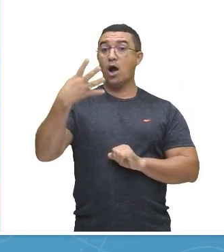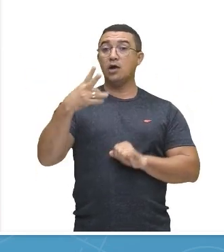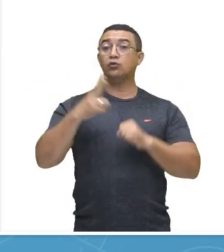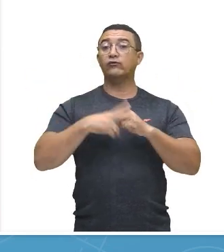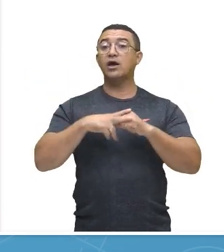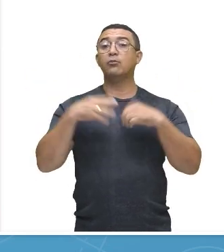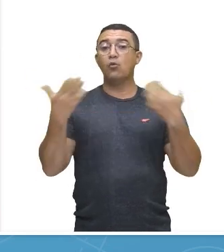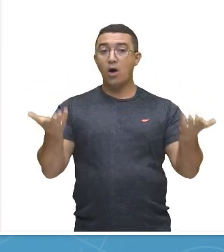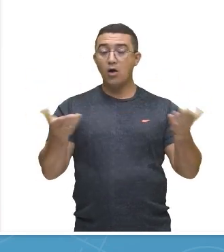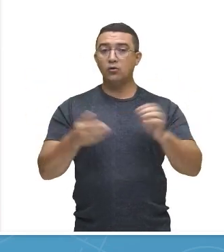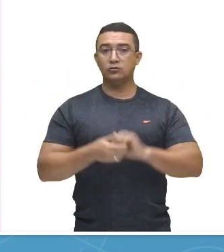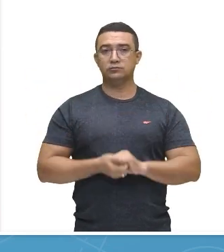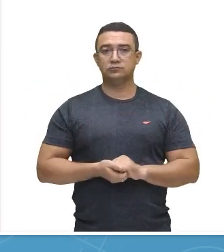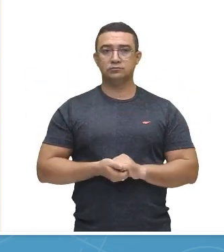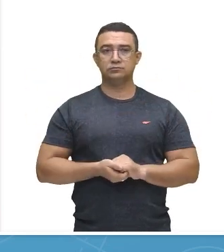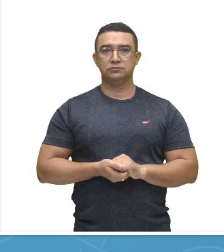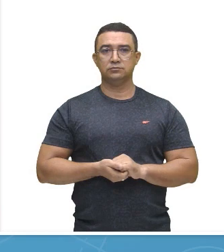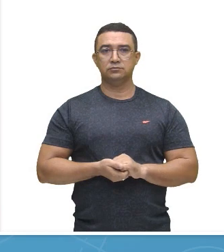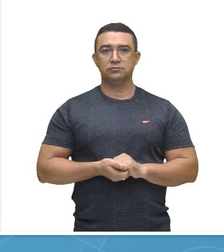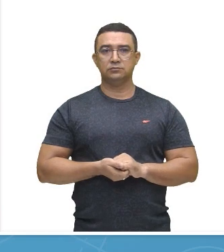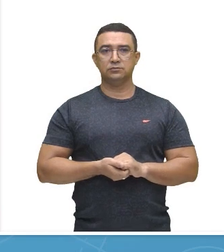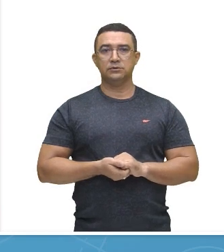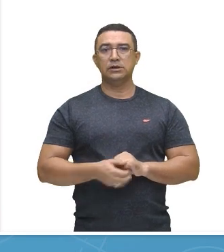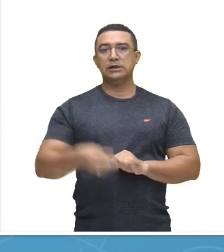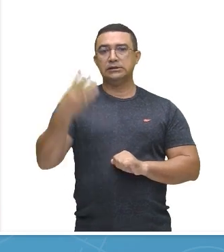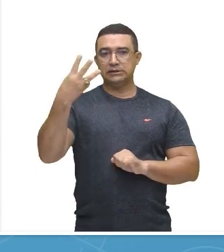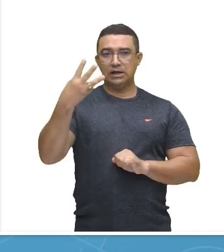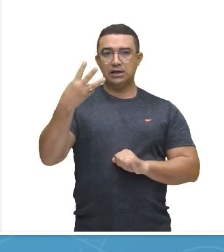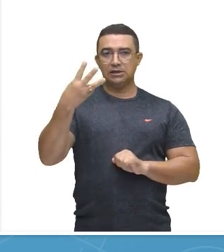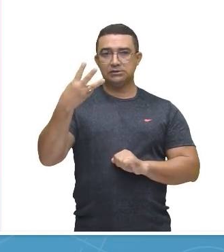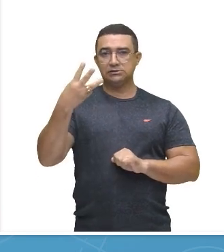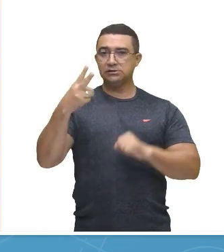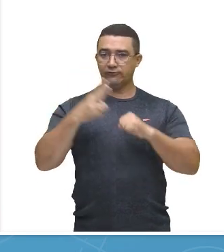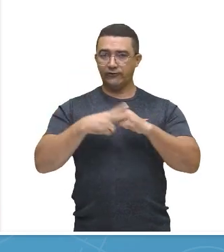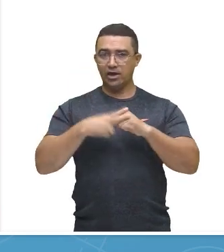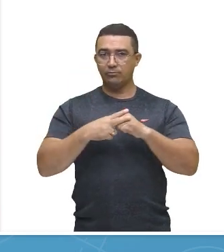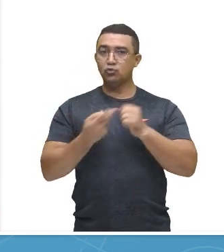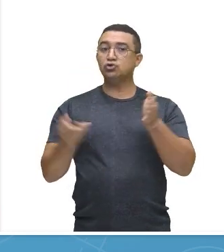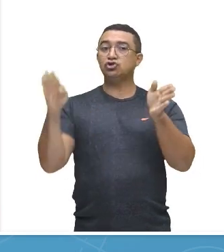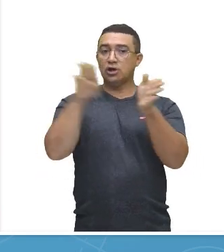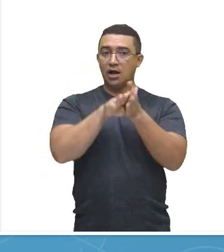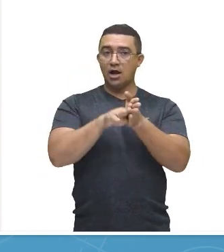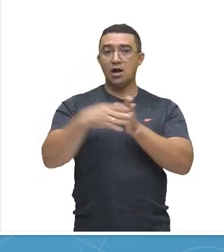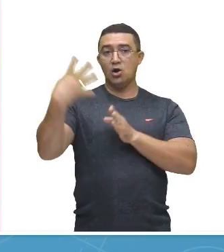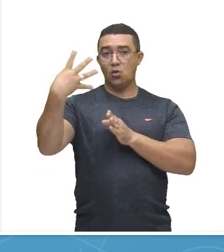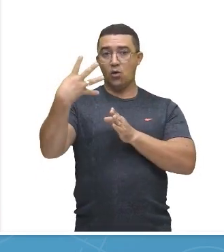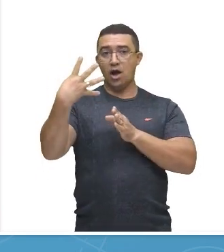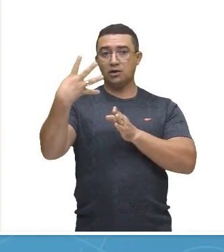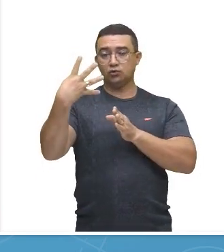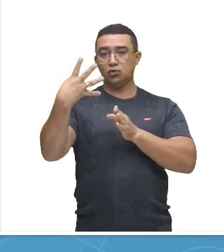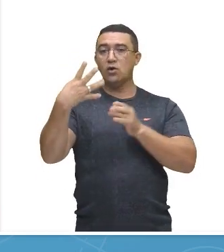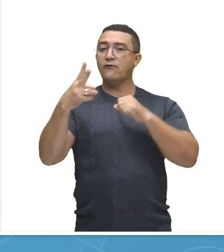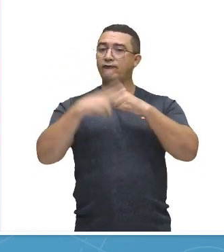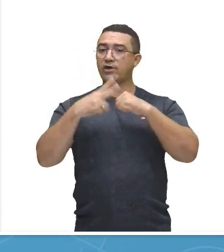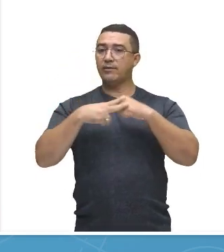você acertou? Verbo na número 3, verbo na número 4. Olha aí o verbo na número 4. O